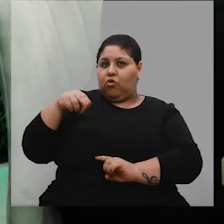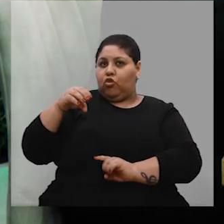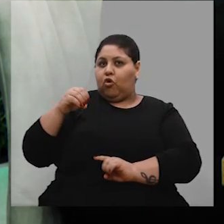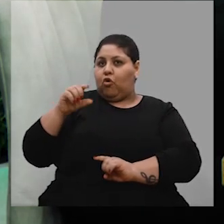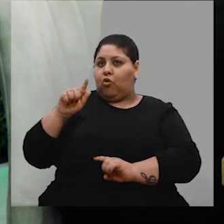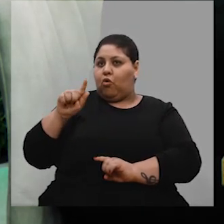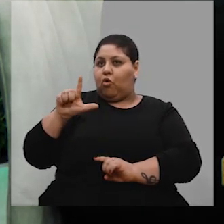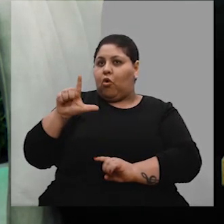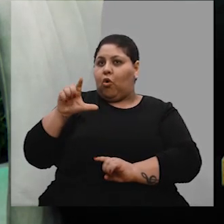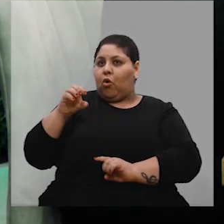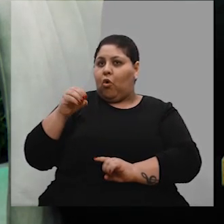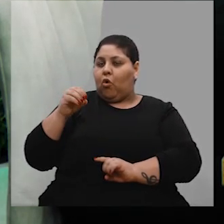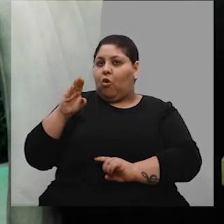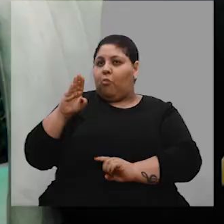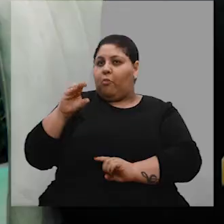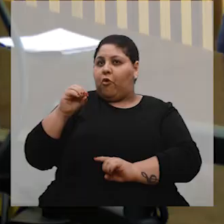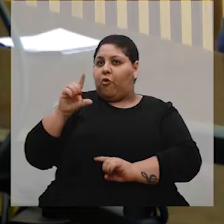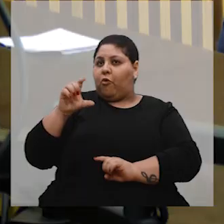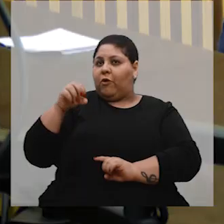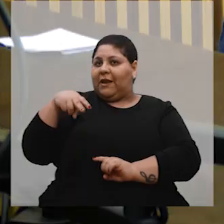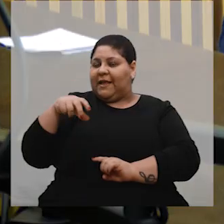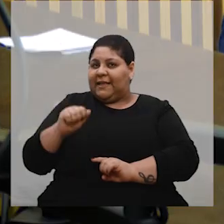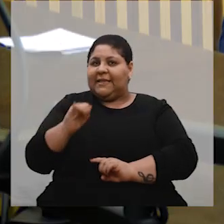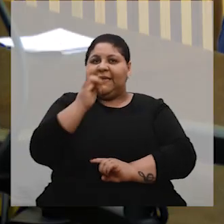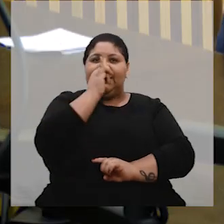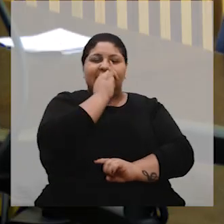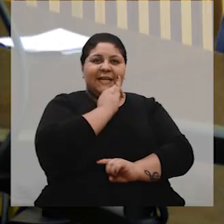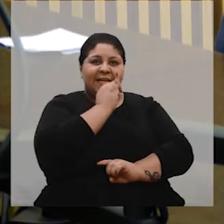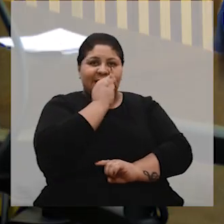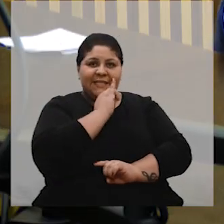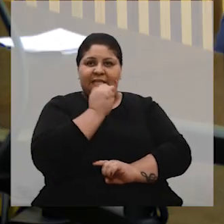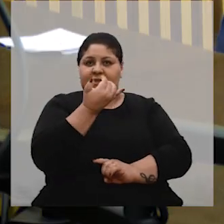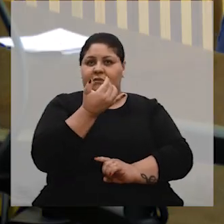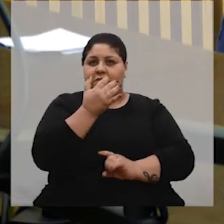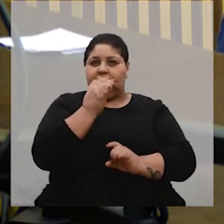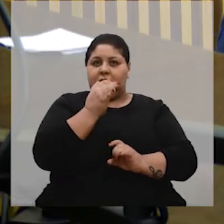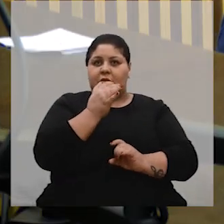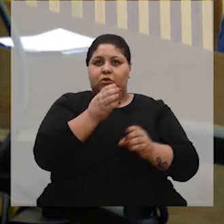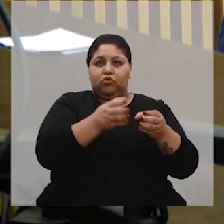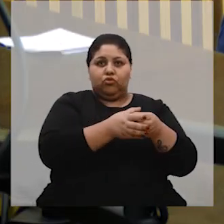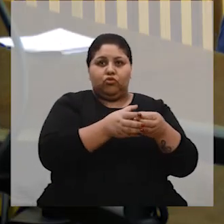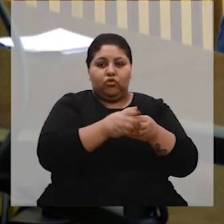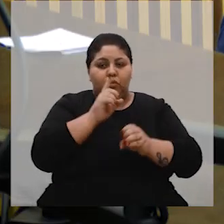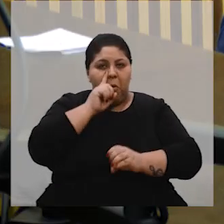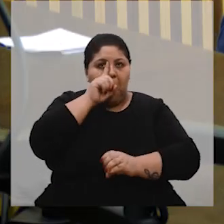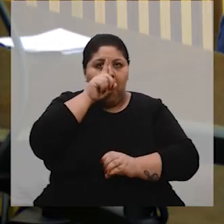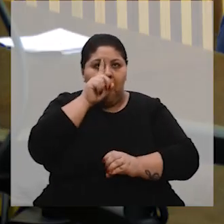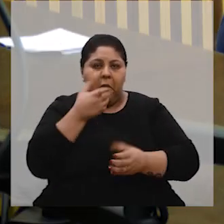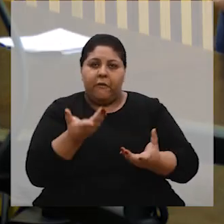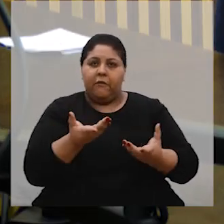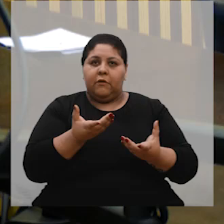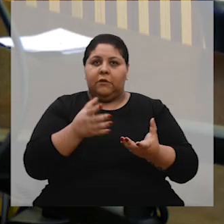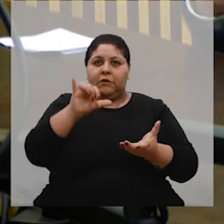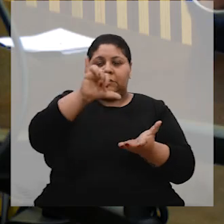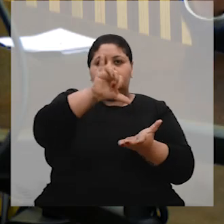as testagens nos grupos de risco, que são os privados de liberdade, centros de